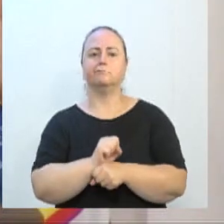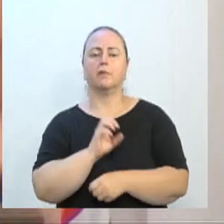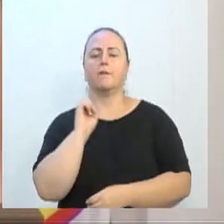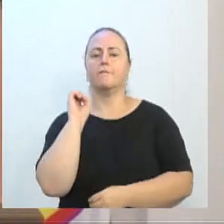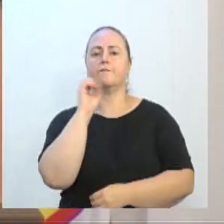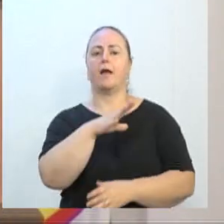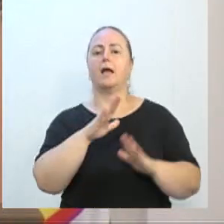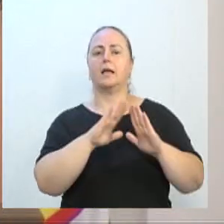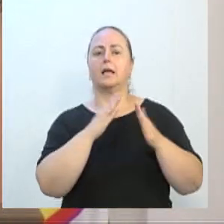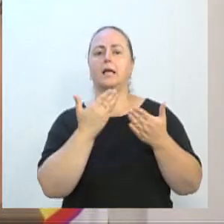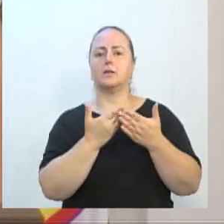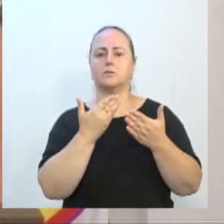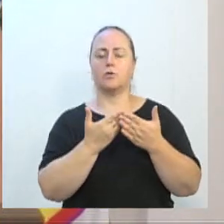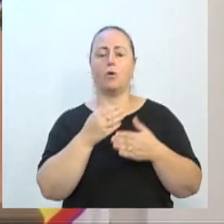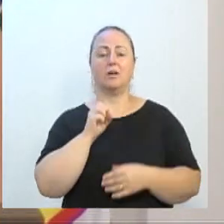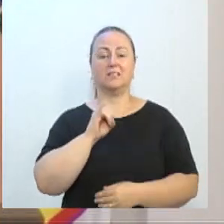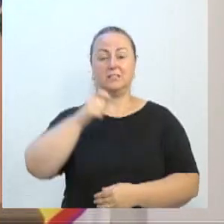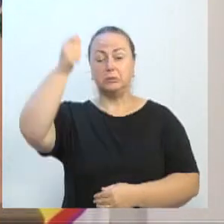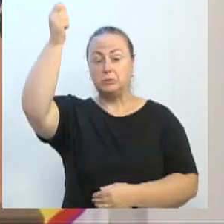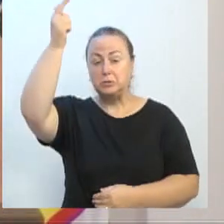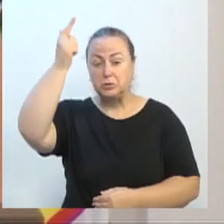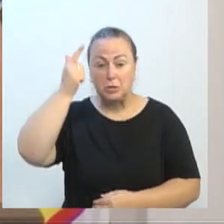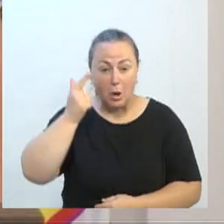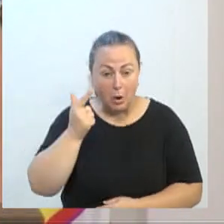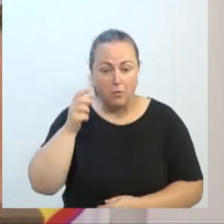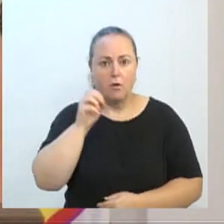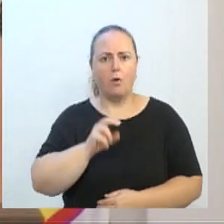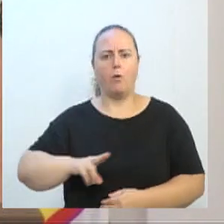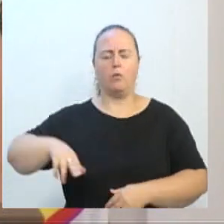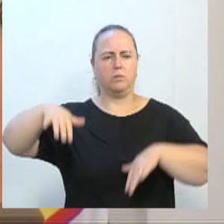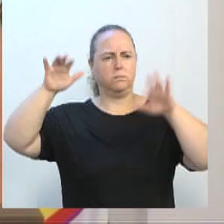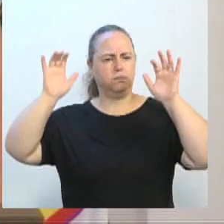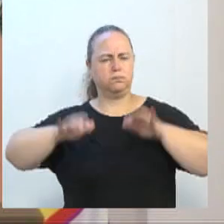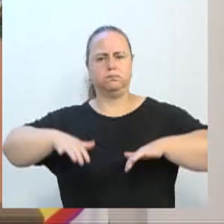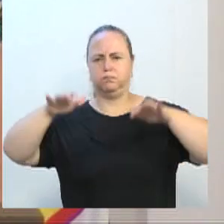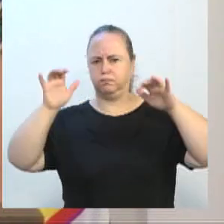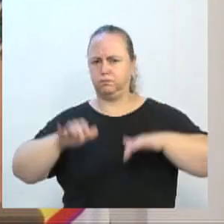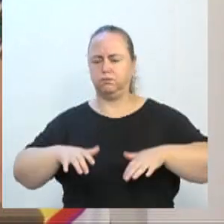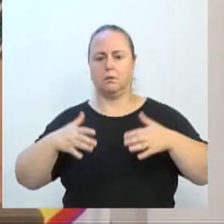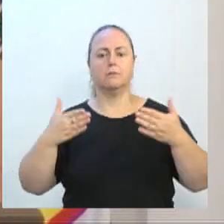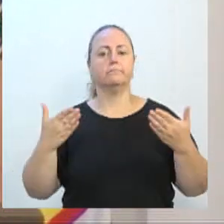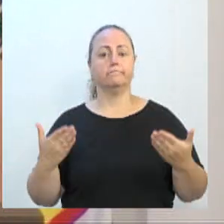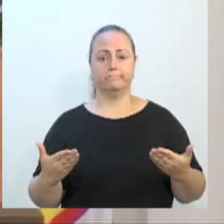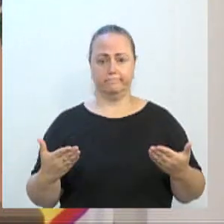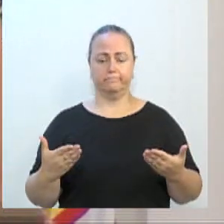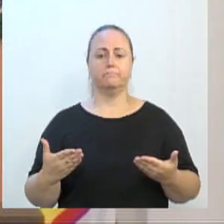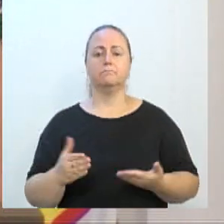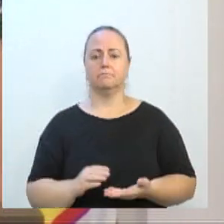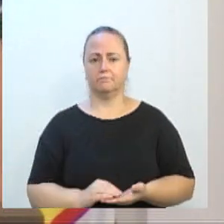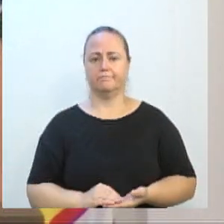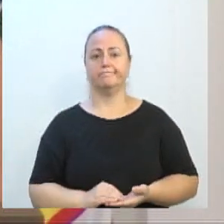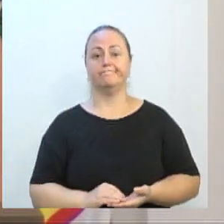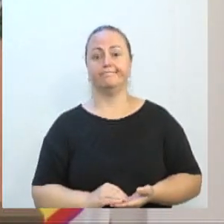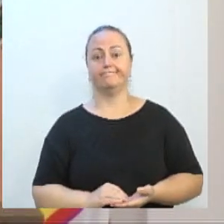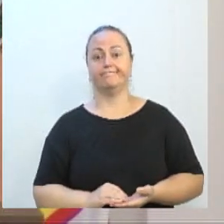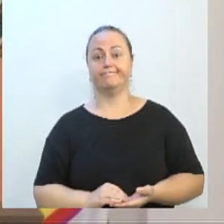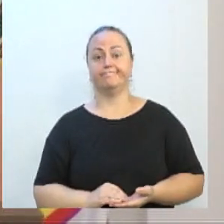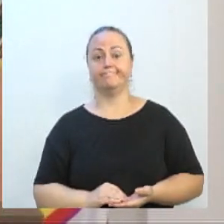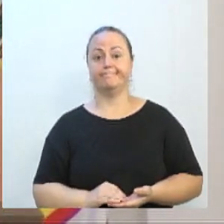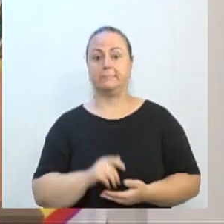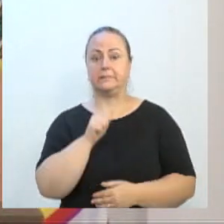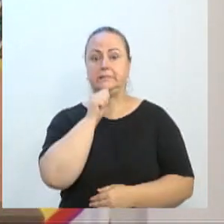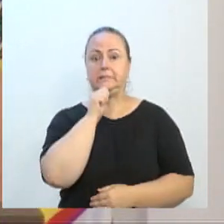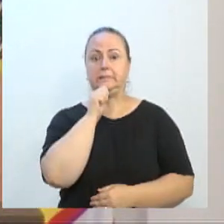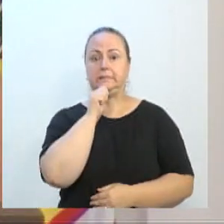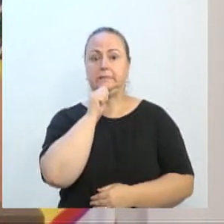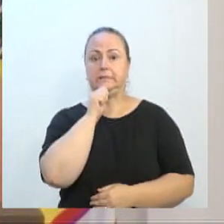escolas, embaixo do sol escaldante de Blumenau, embaixo da chuva pesada que cai na nossa cidade, ou seja, nem se